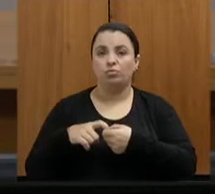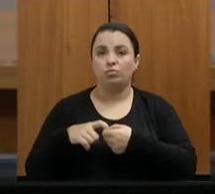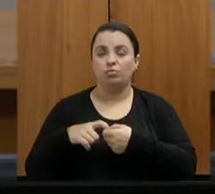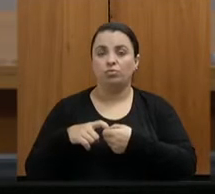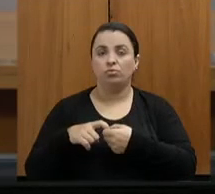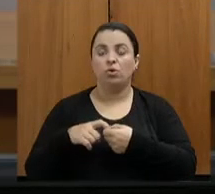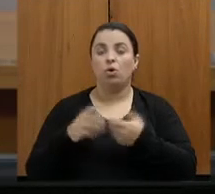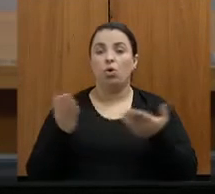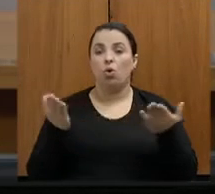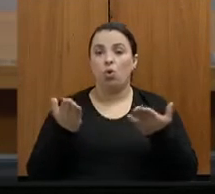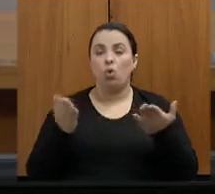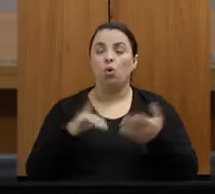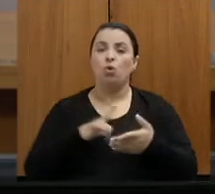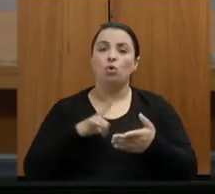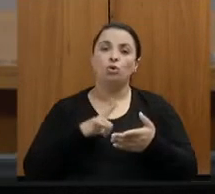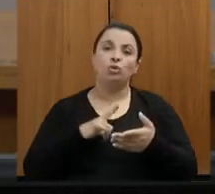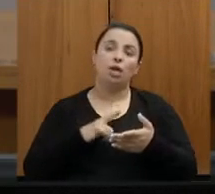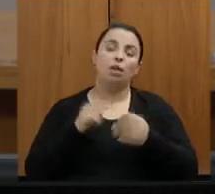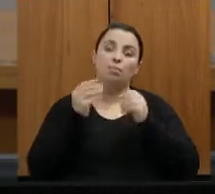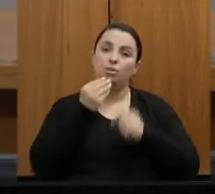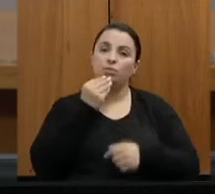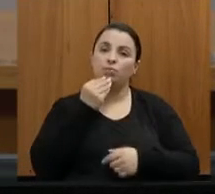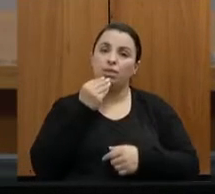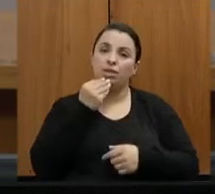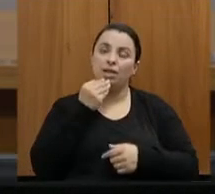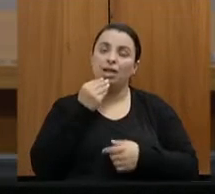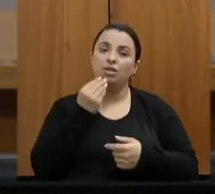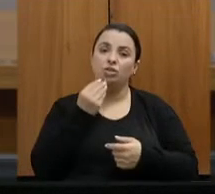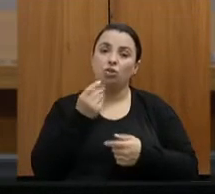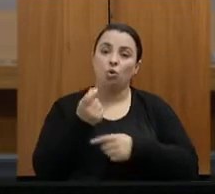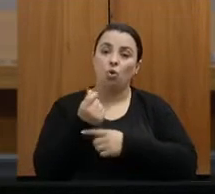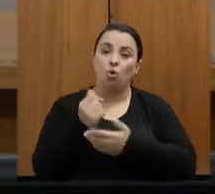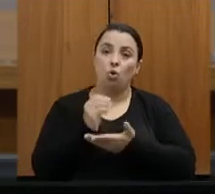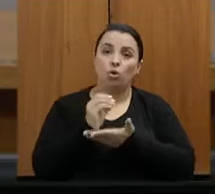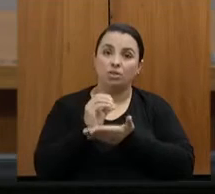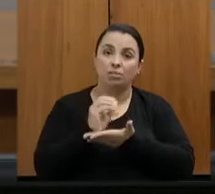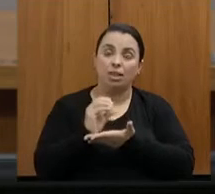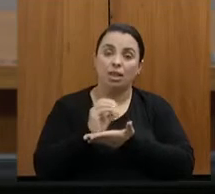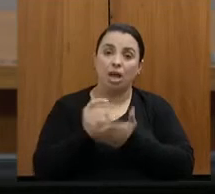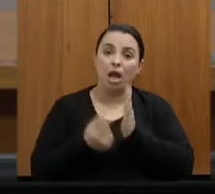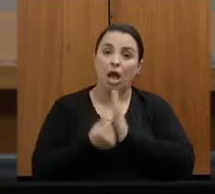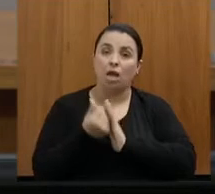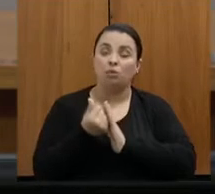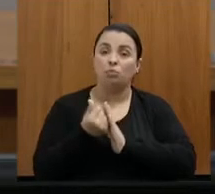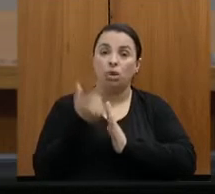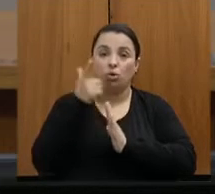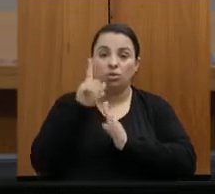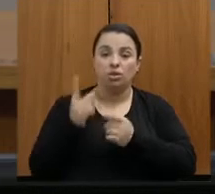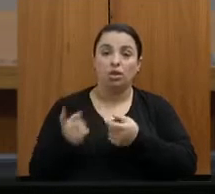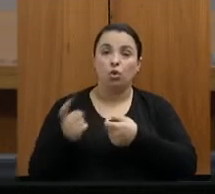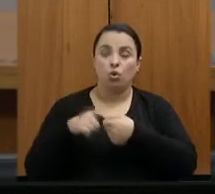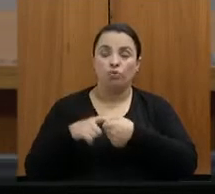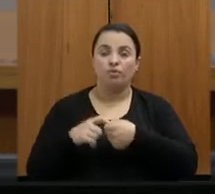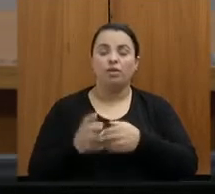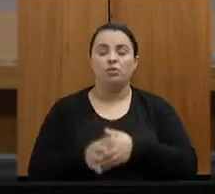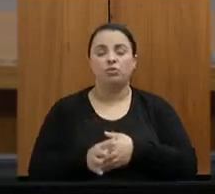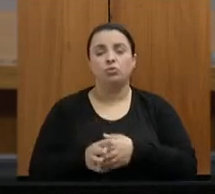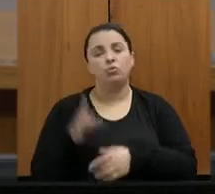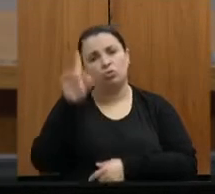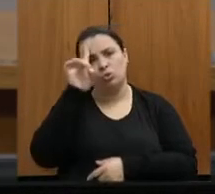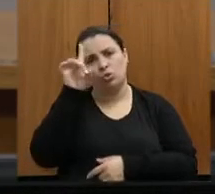Hoje temos uma disponibilidade orçamentária para realizar convênios. Recebo diariamente vários